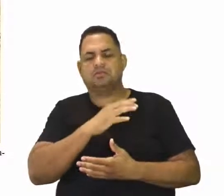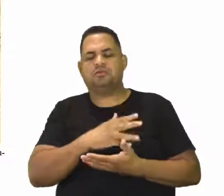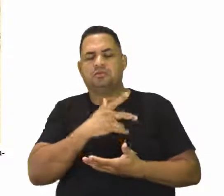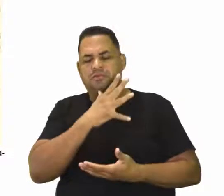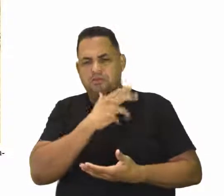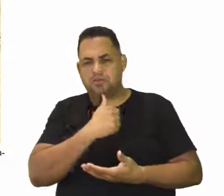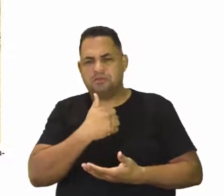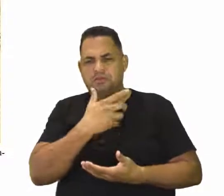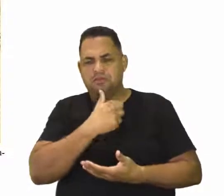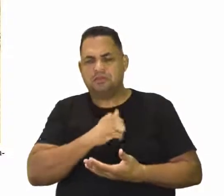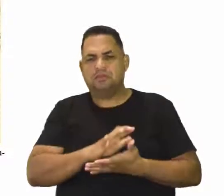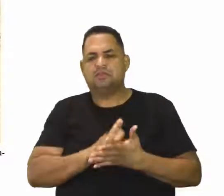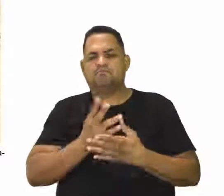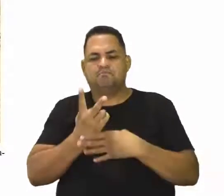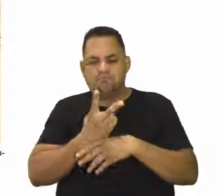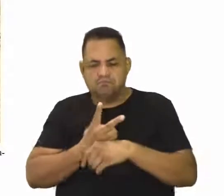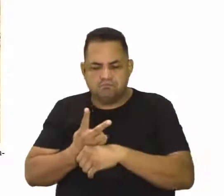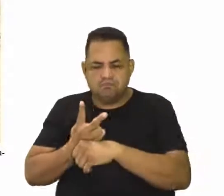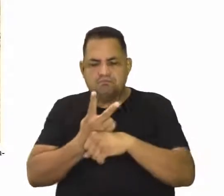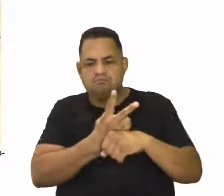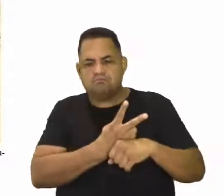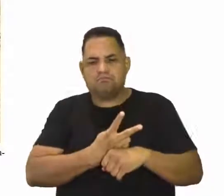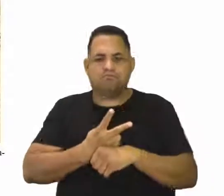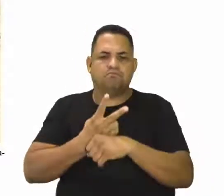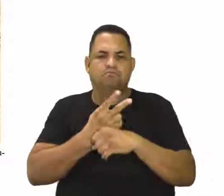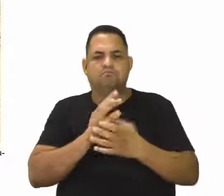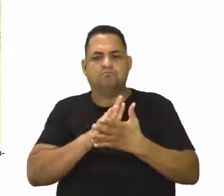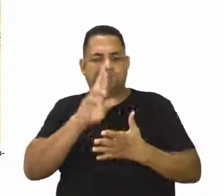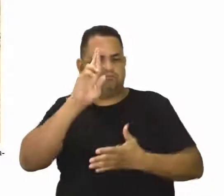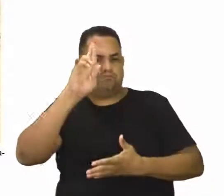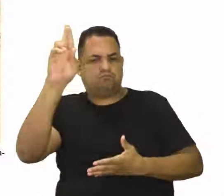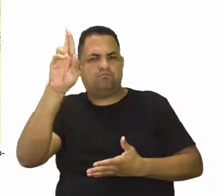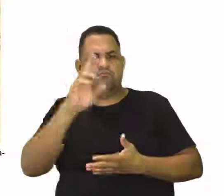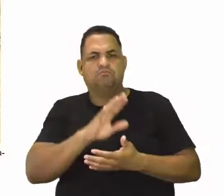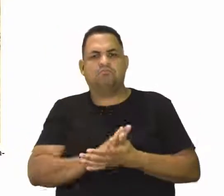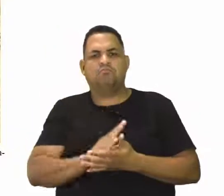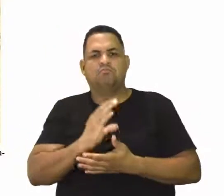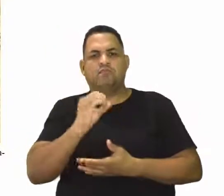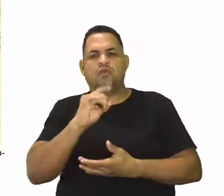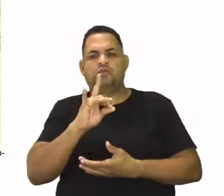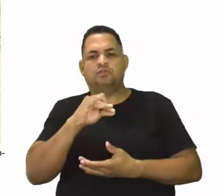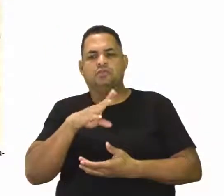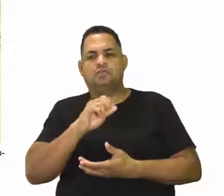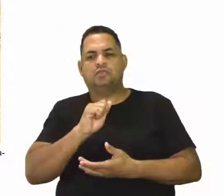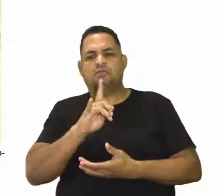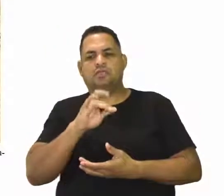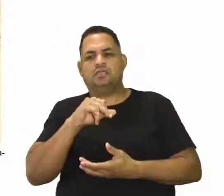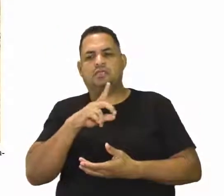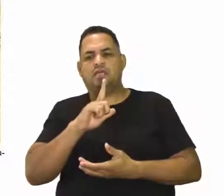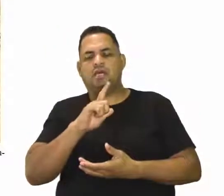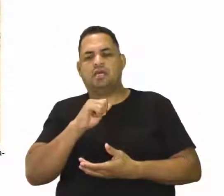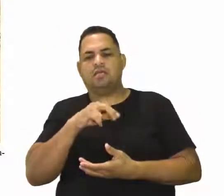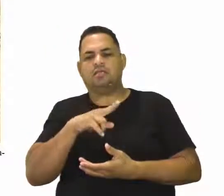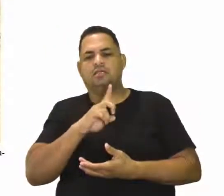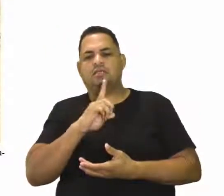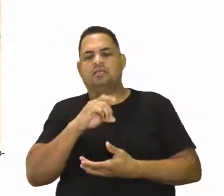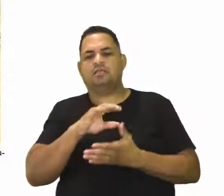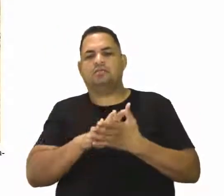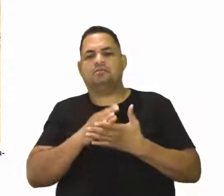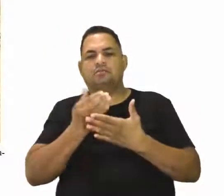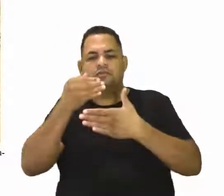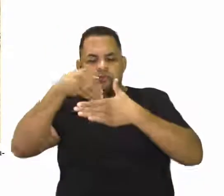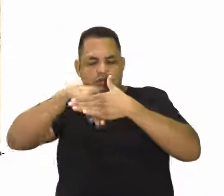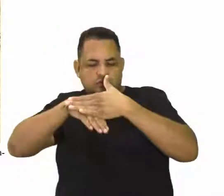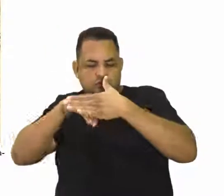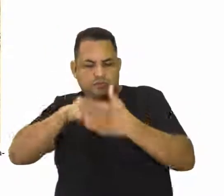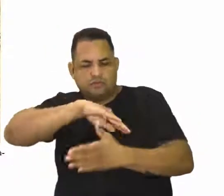americana atrás do grande líder Osama Bin Laden que isso escondidos e